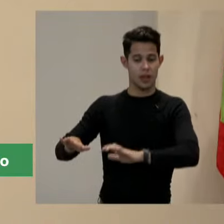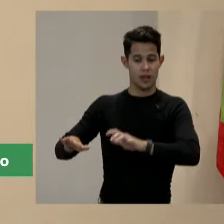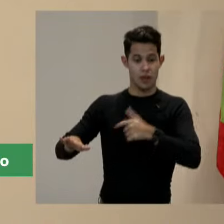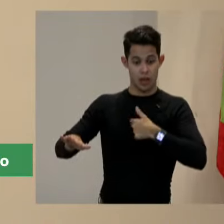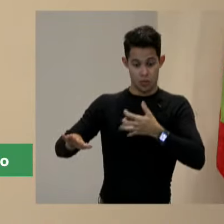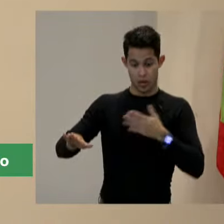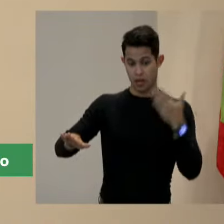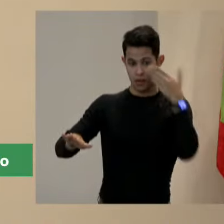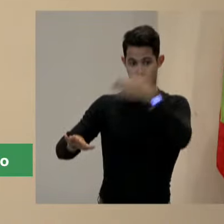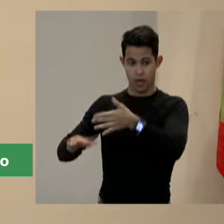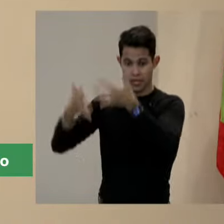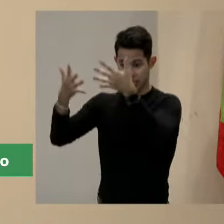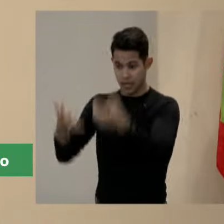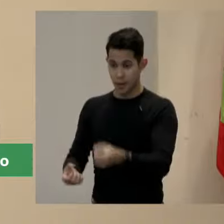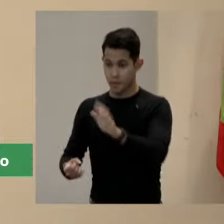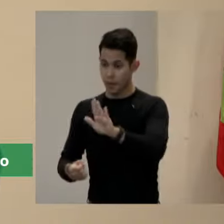sou.